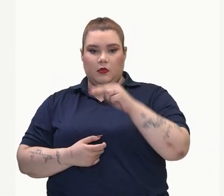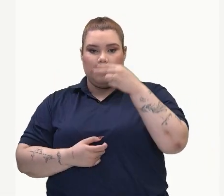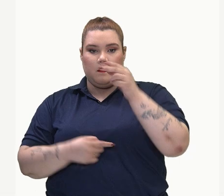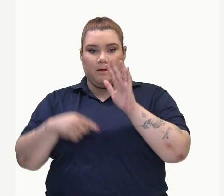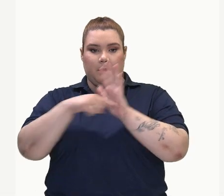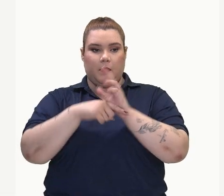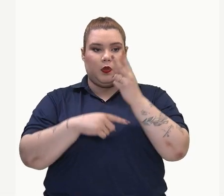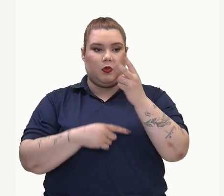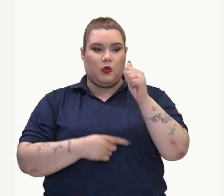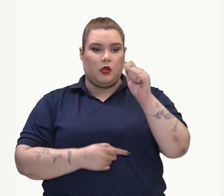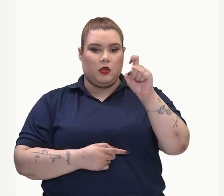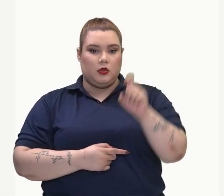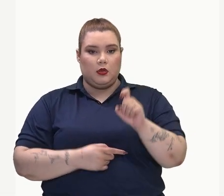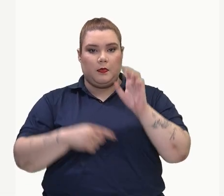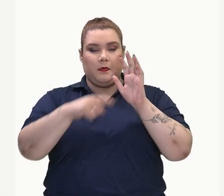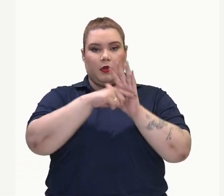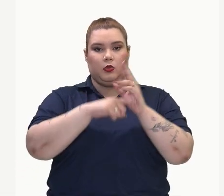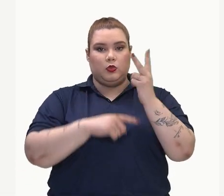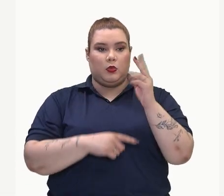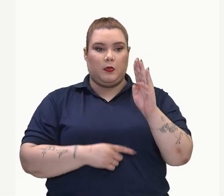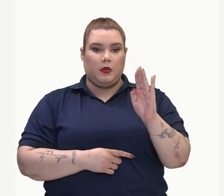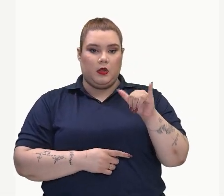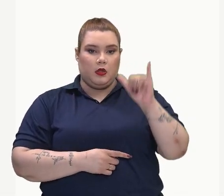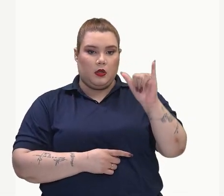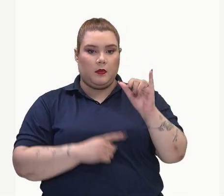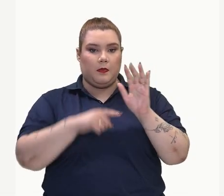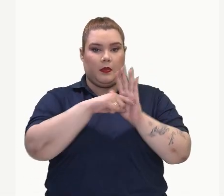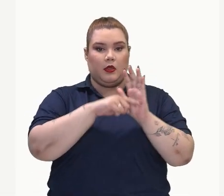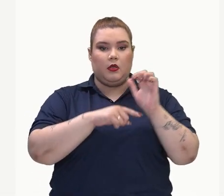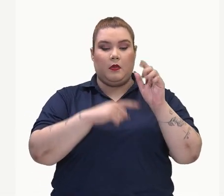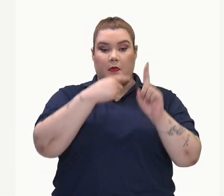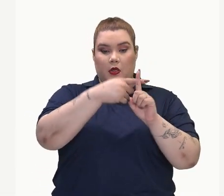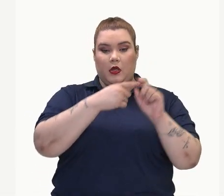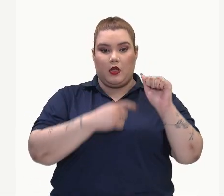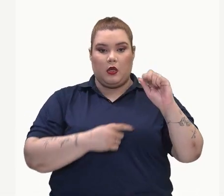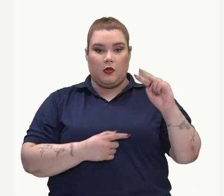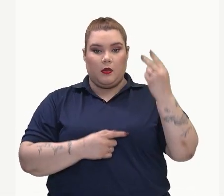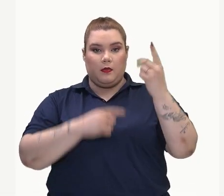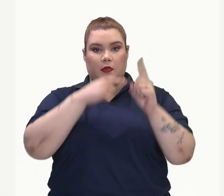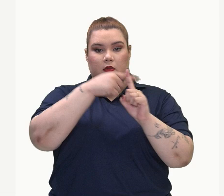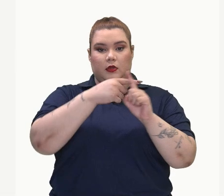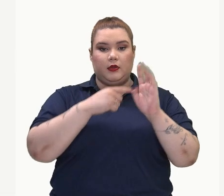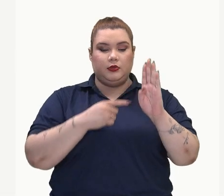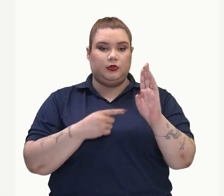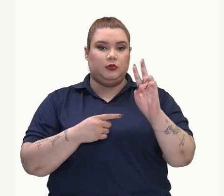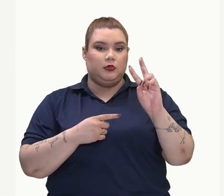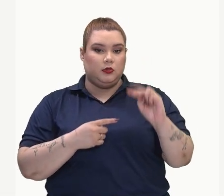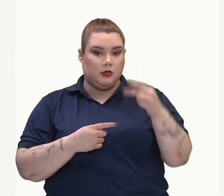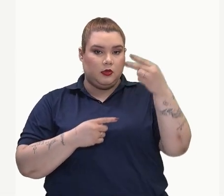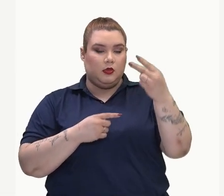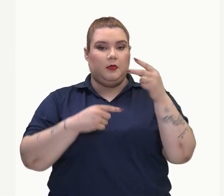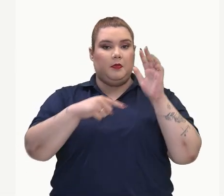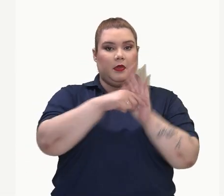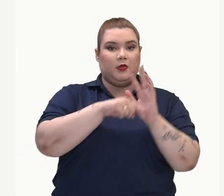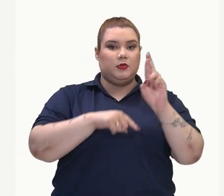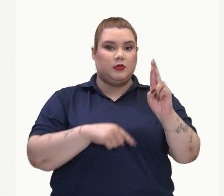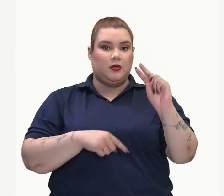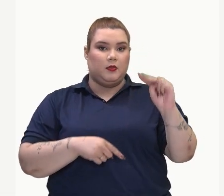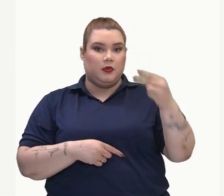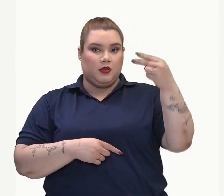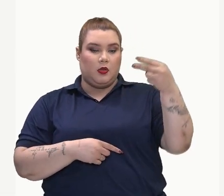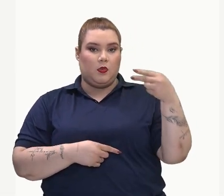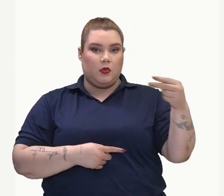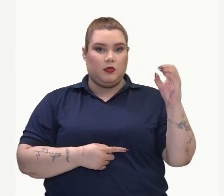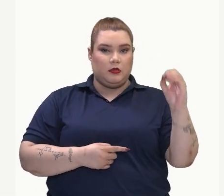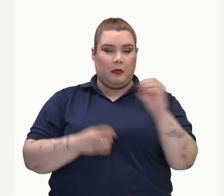menos 2ax menos 2by ao quadrado mais b ao quadrado menos r ao quadrado, isso igual a zero. Ela é mais extensa,